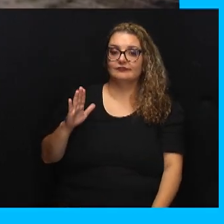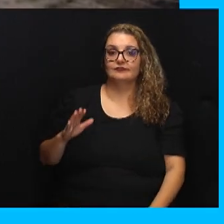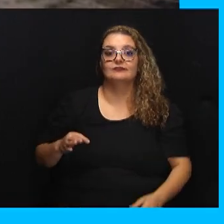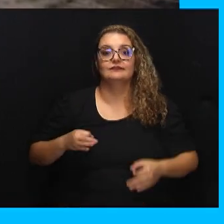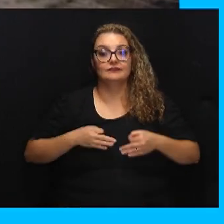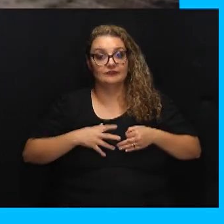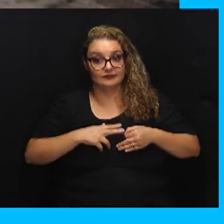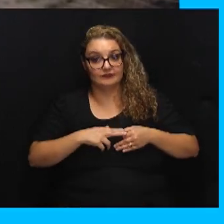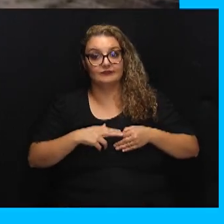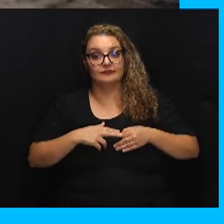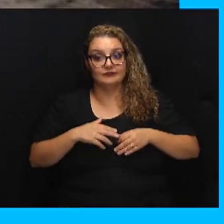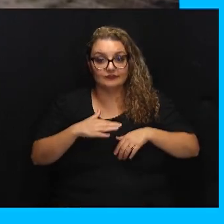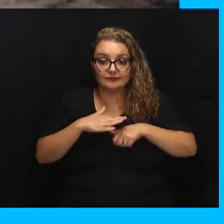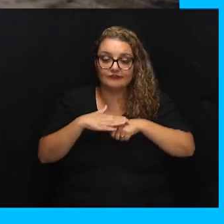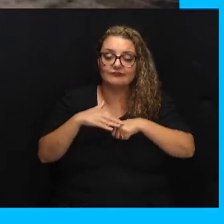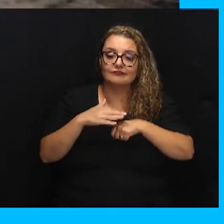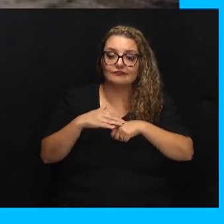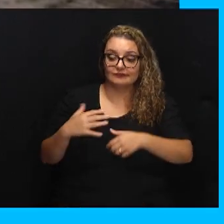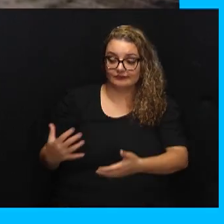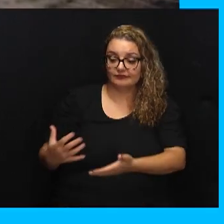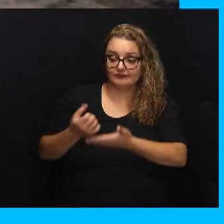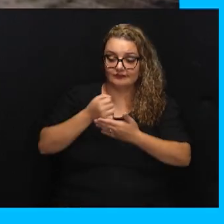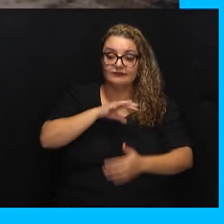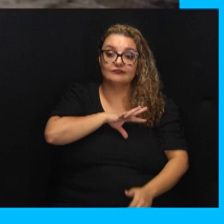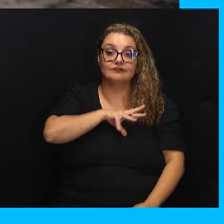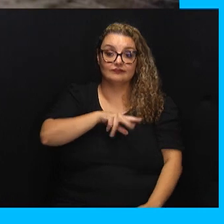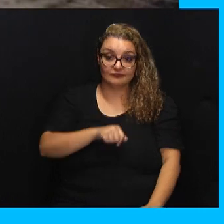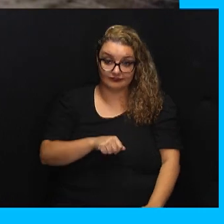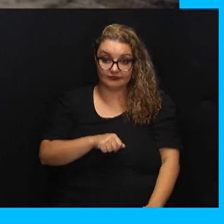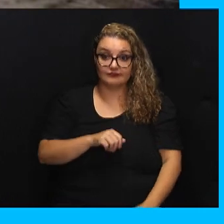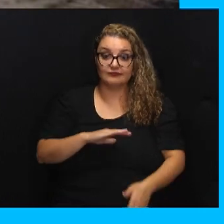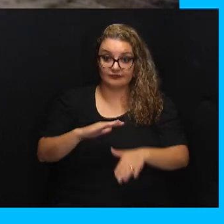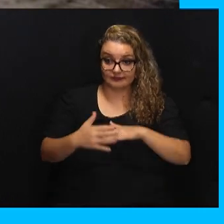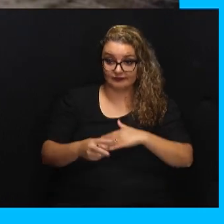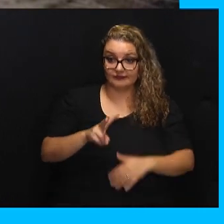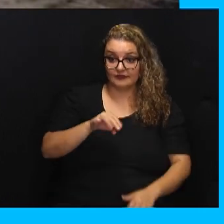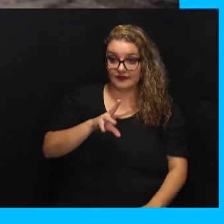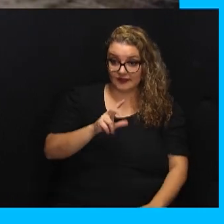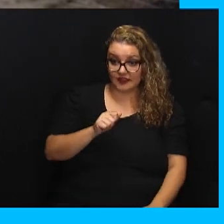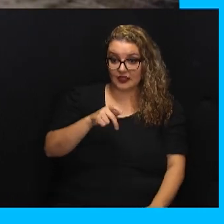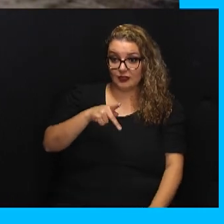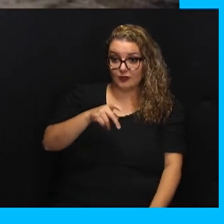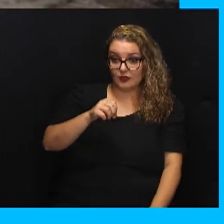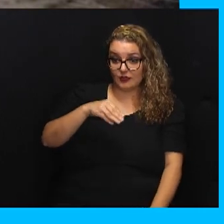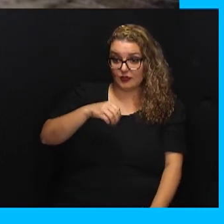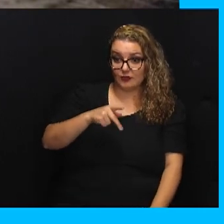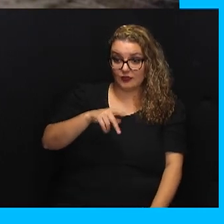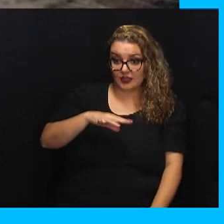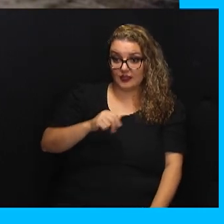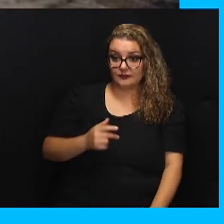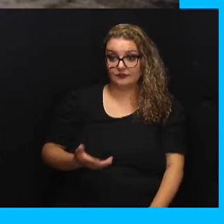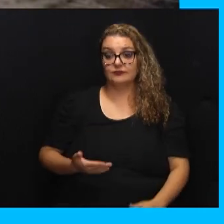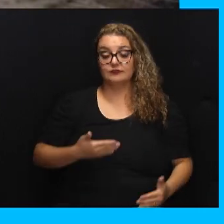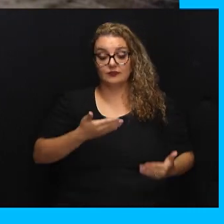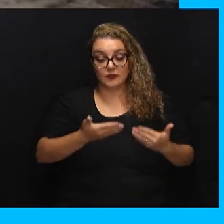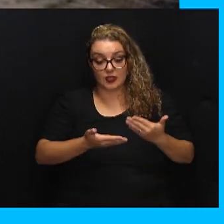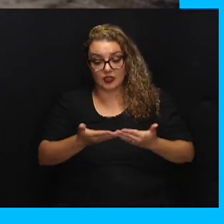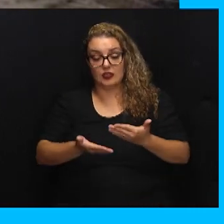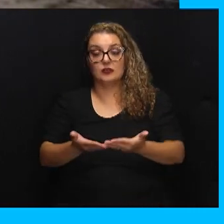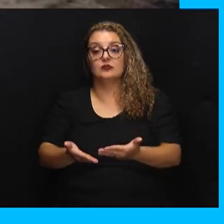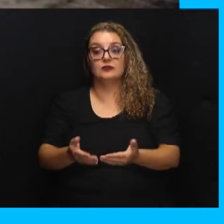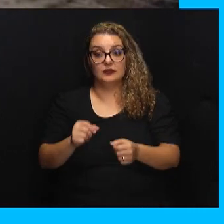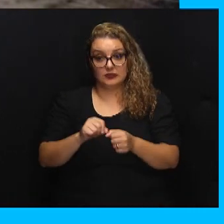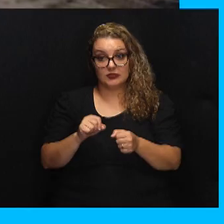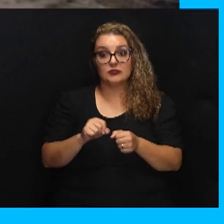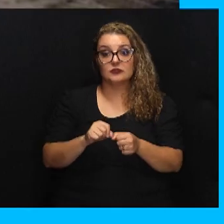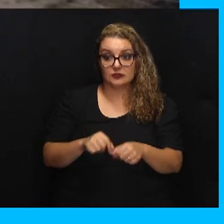dócil, que foi resgatada pelo SAMU Animal no bairro Vila Pompeia. Ela ainda está passando por tratamento